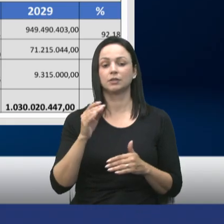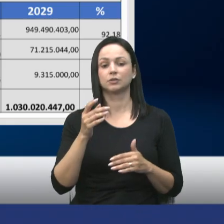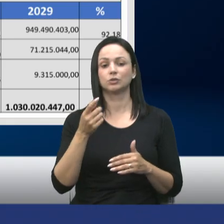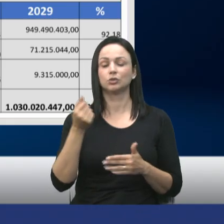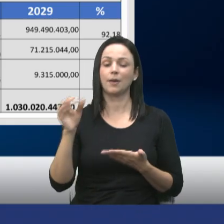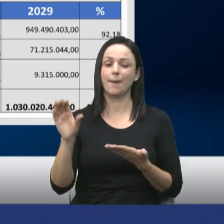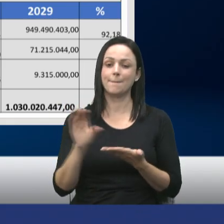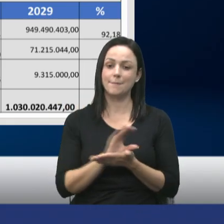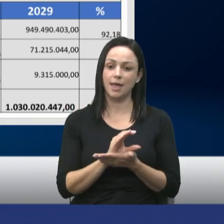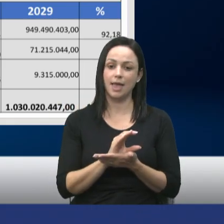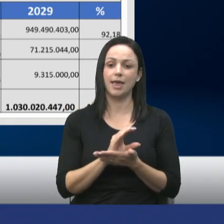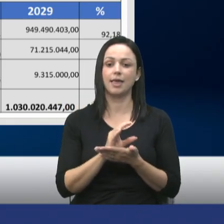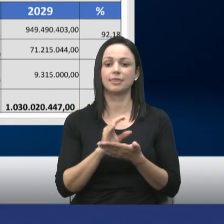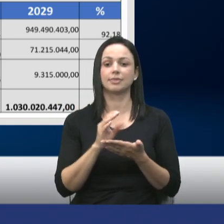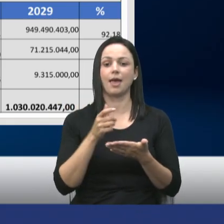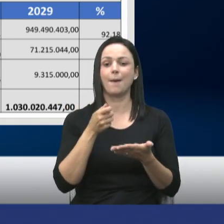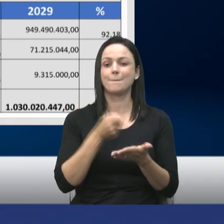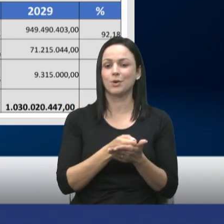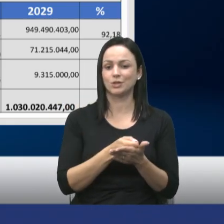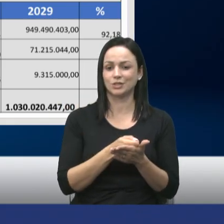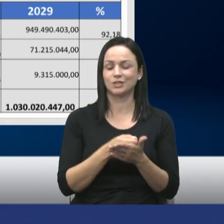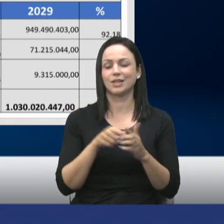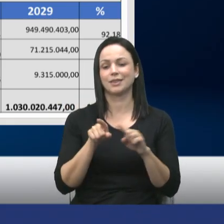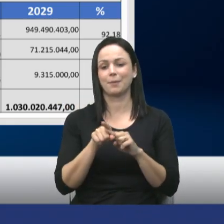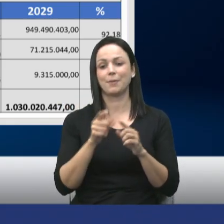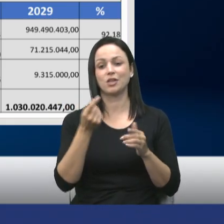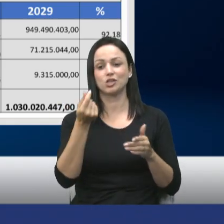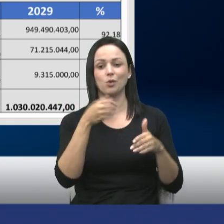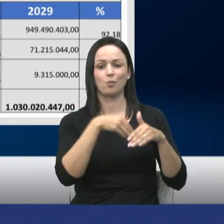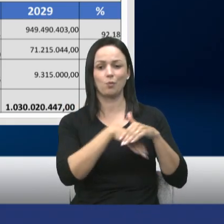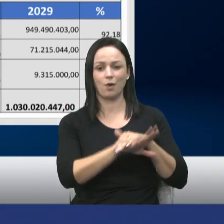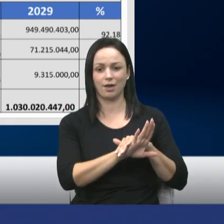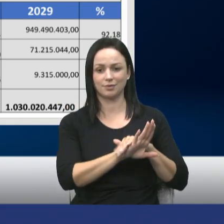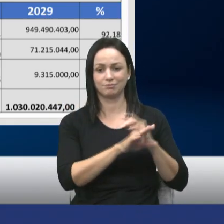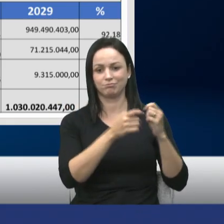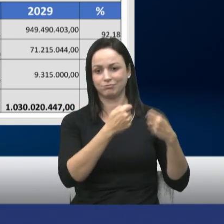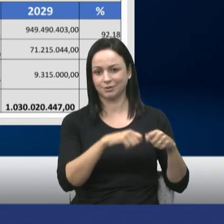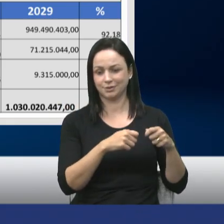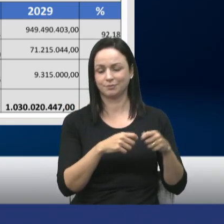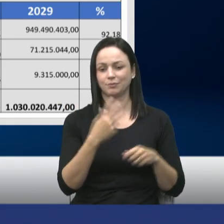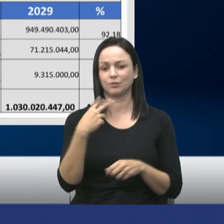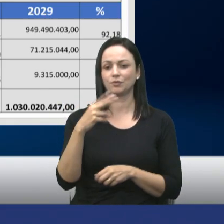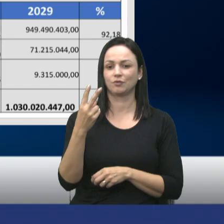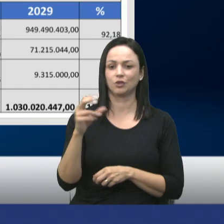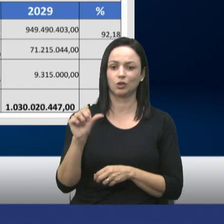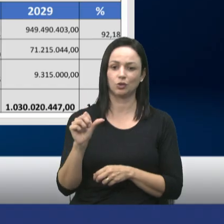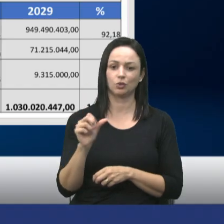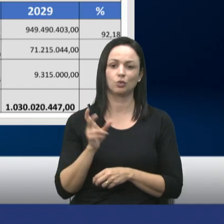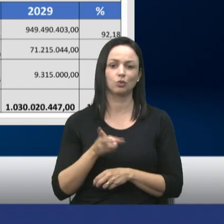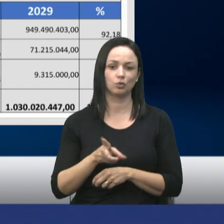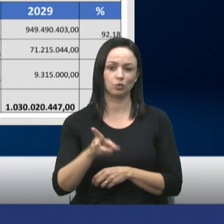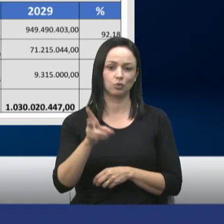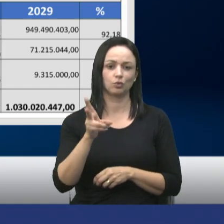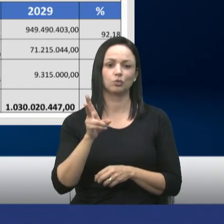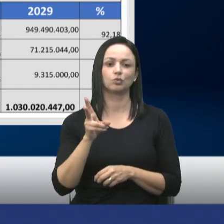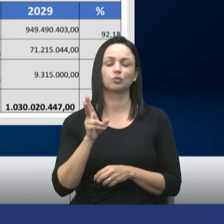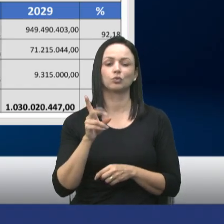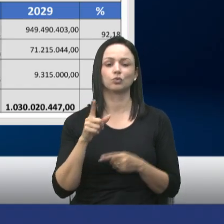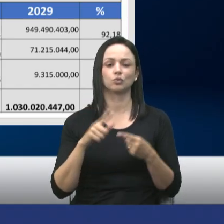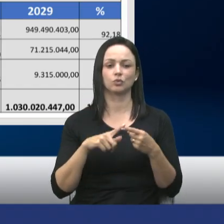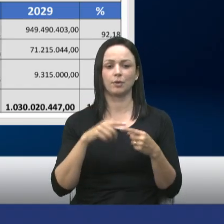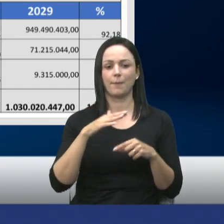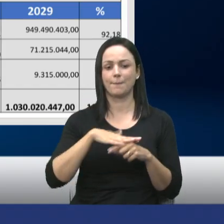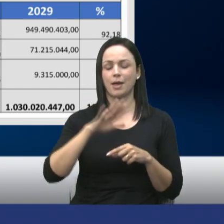emendas impositivas e a reserva de contingência. Para 2029, nós permanecemos na casa de mais